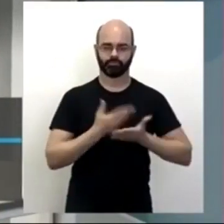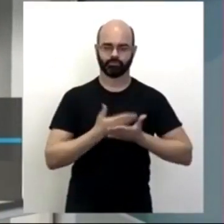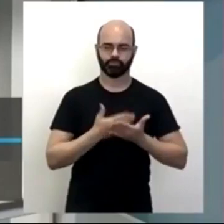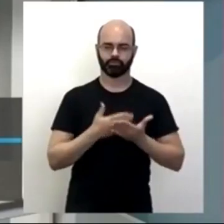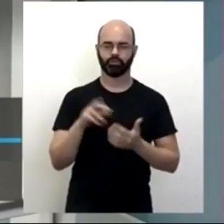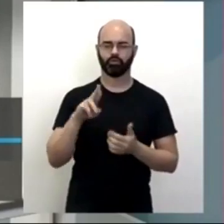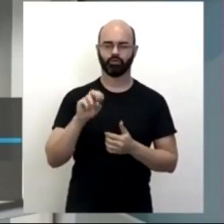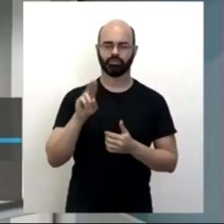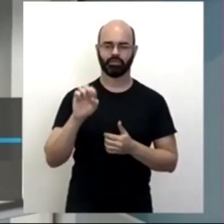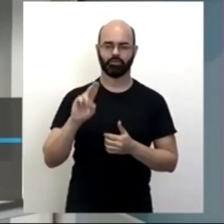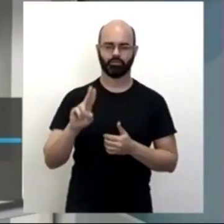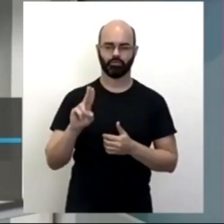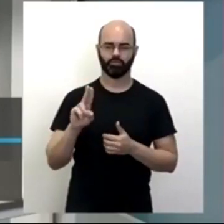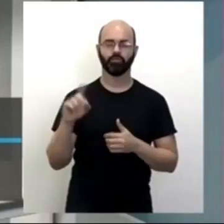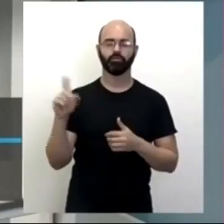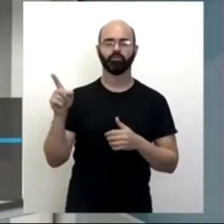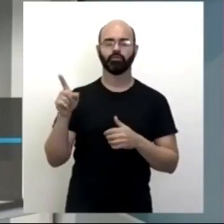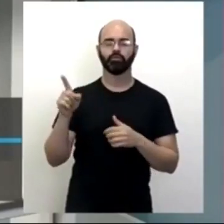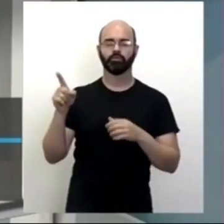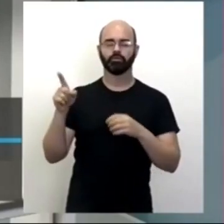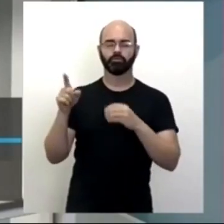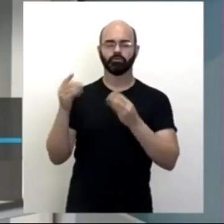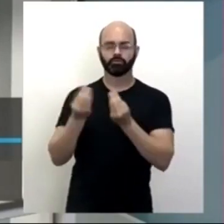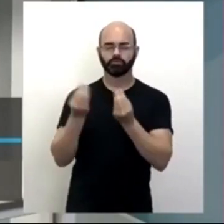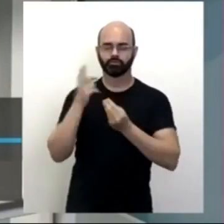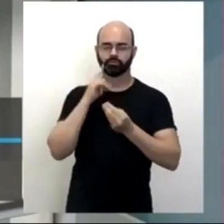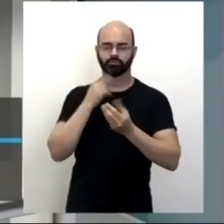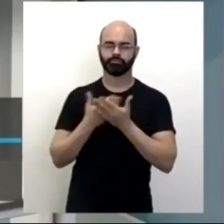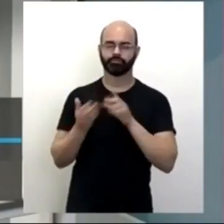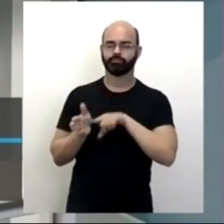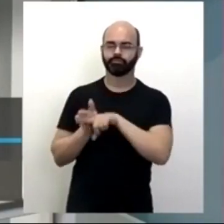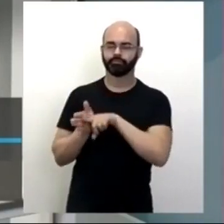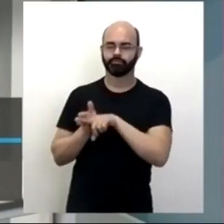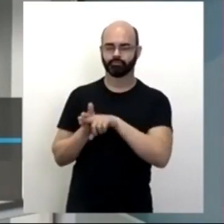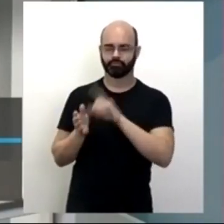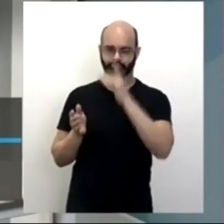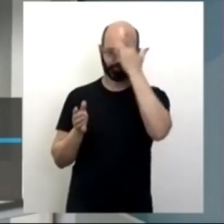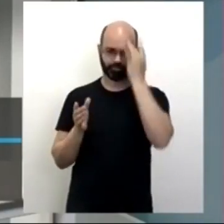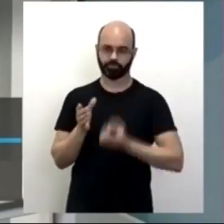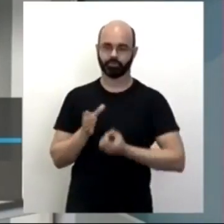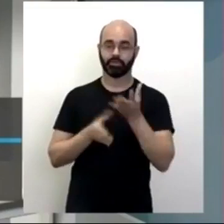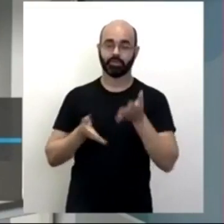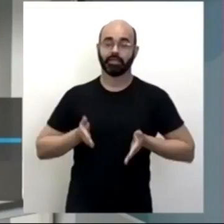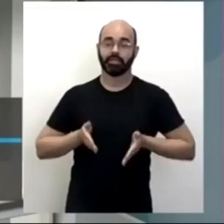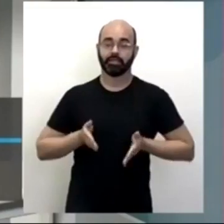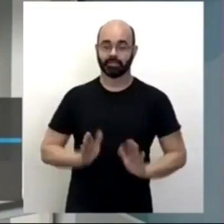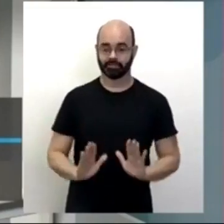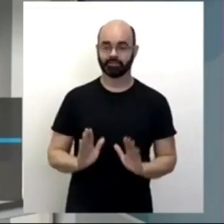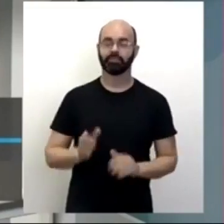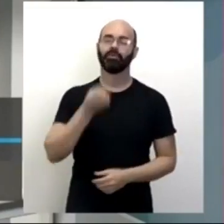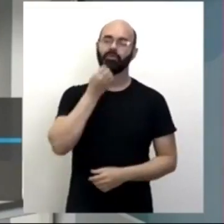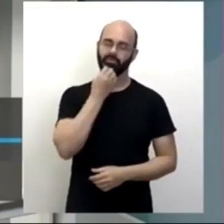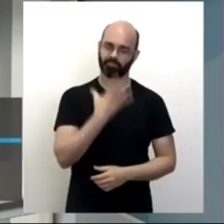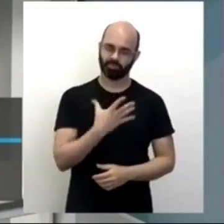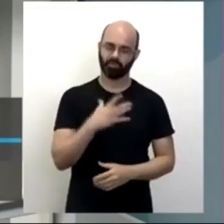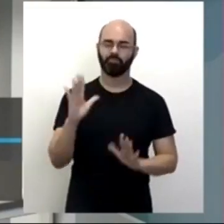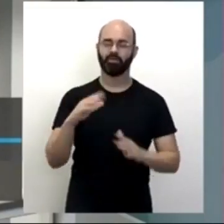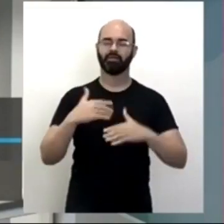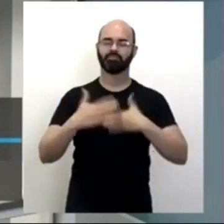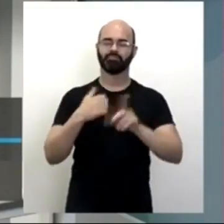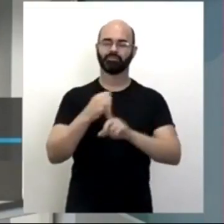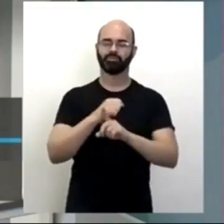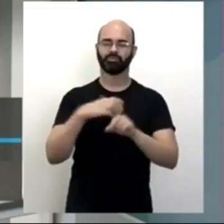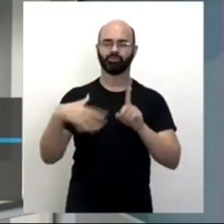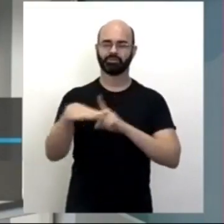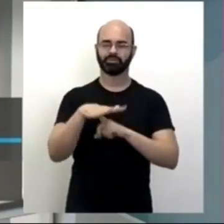né, que tem uma perspectiva, né, que os seres humanos, né, nascem bons, é a sociedade que corrompe, e de uma